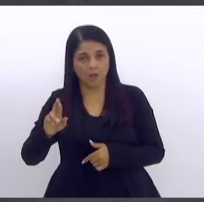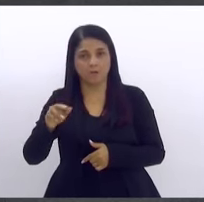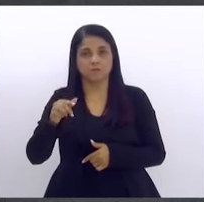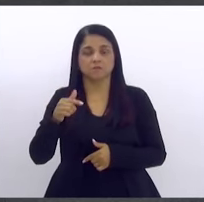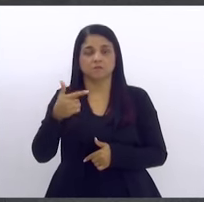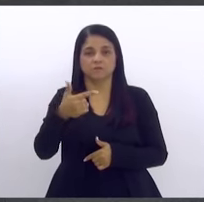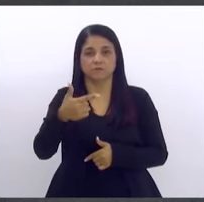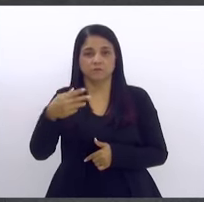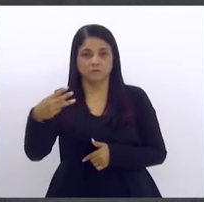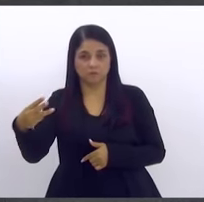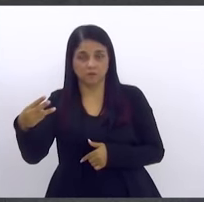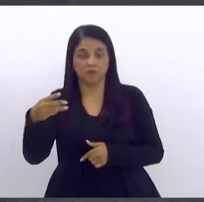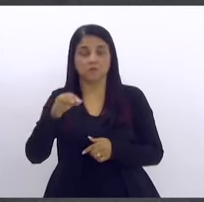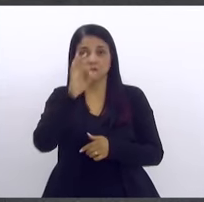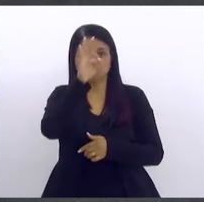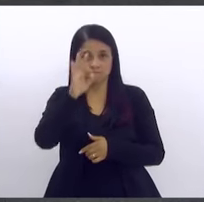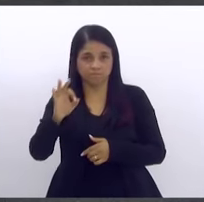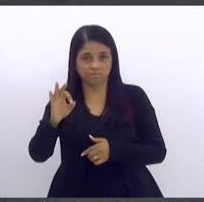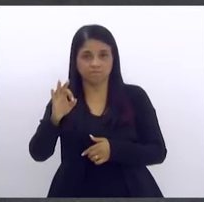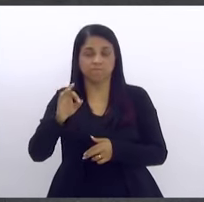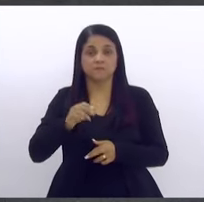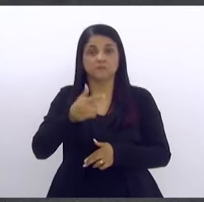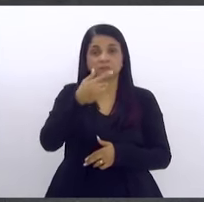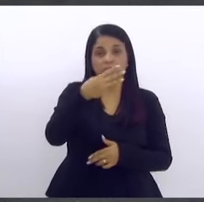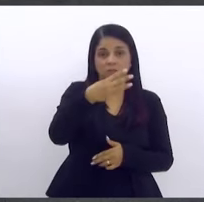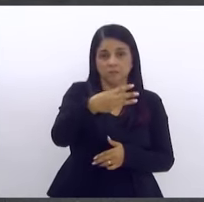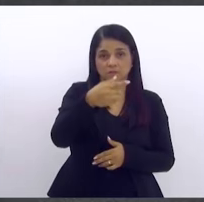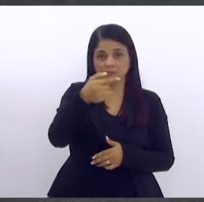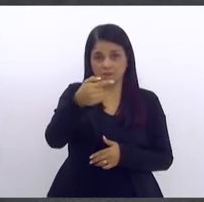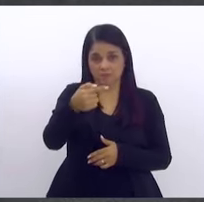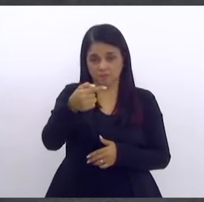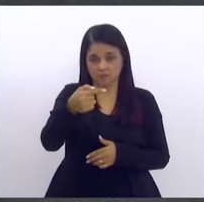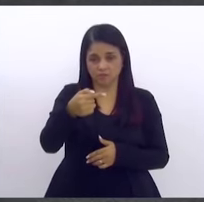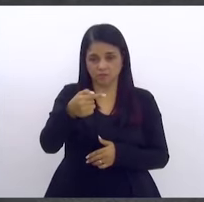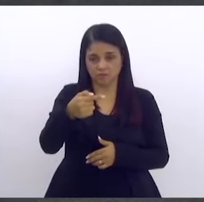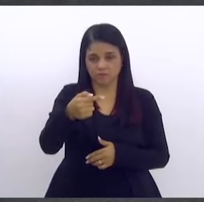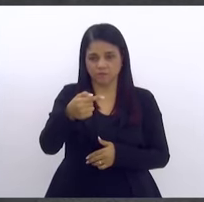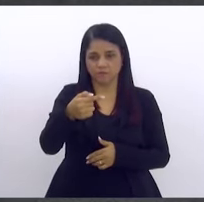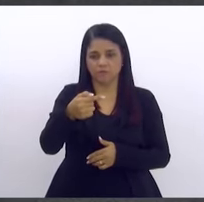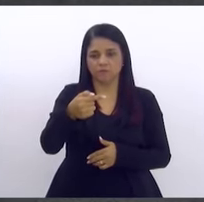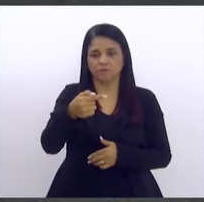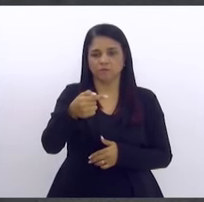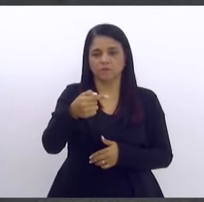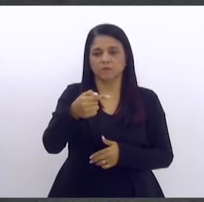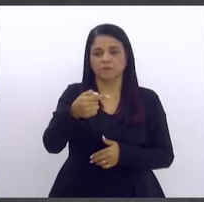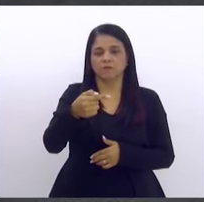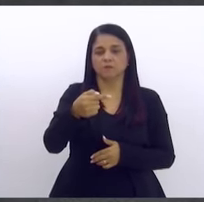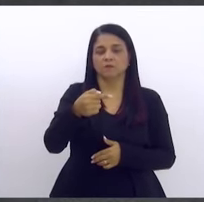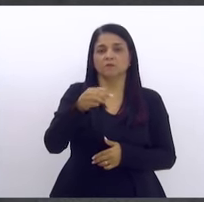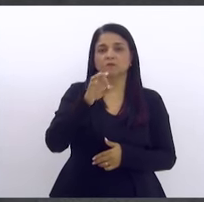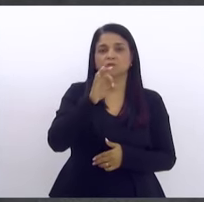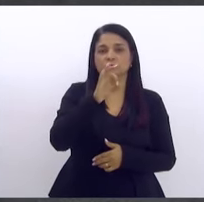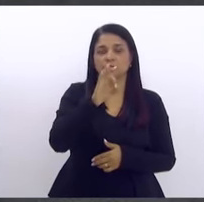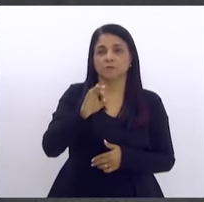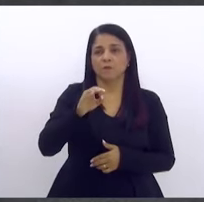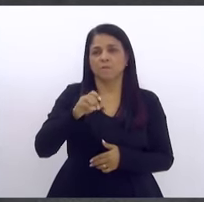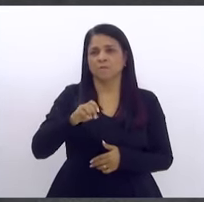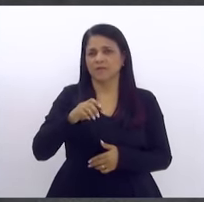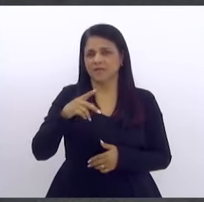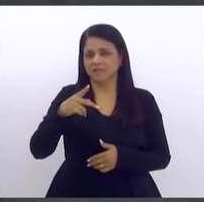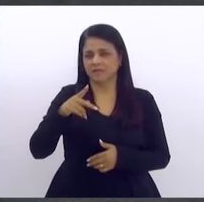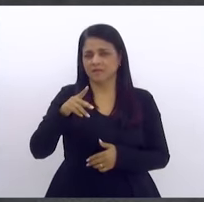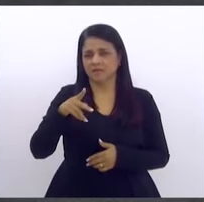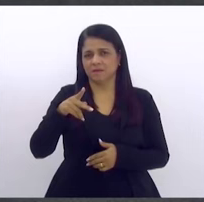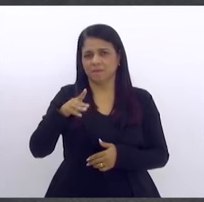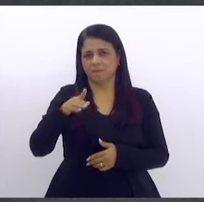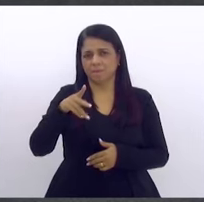diferença da alíquota de 37, no caso dos produtos de peleteria, e de